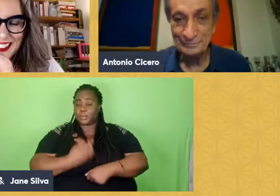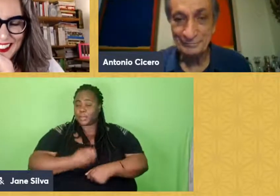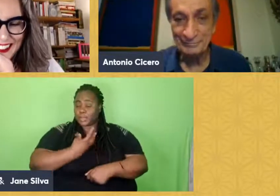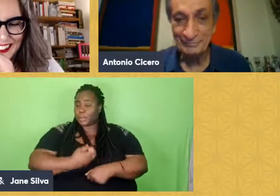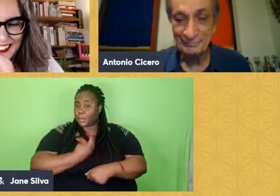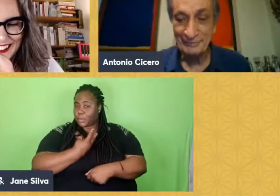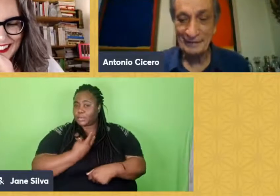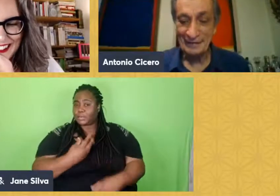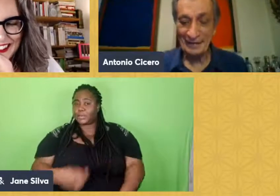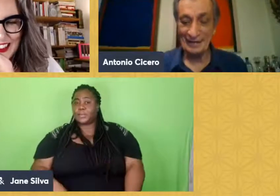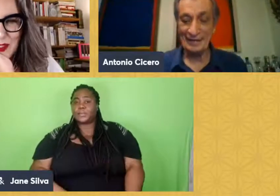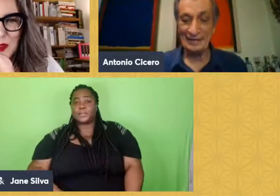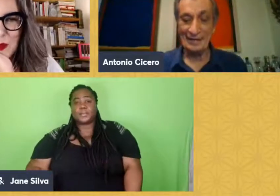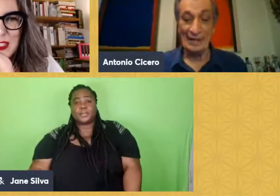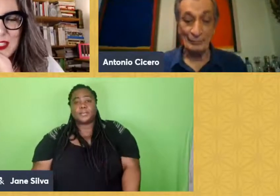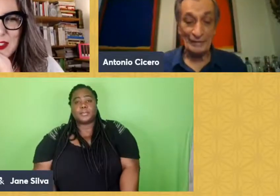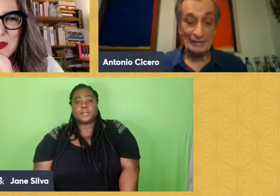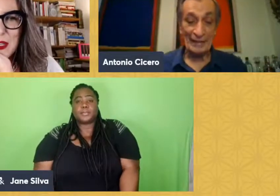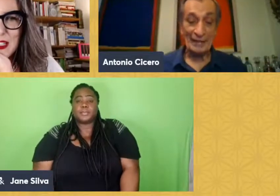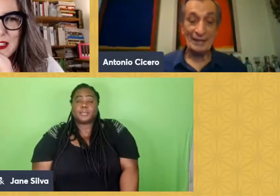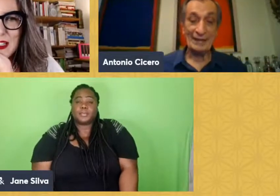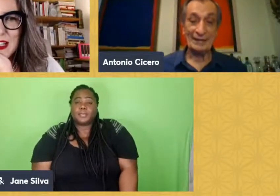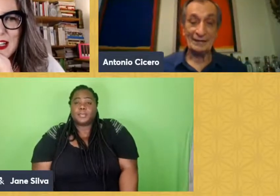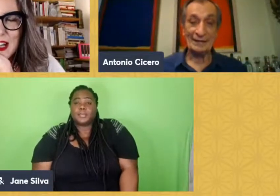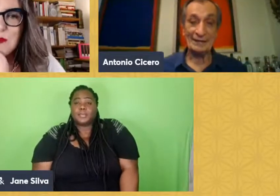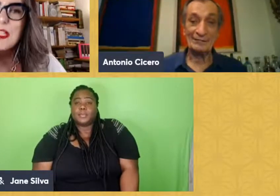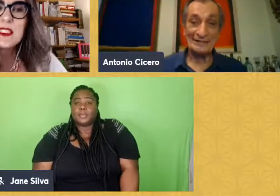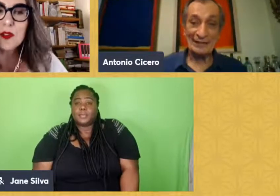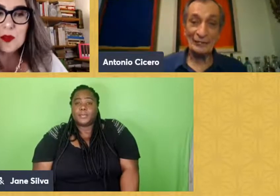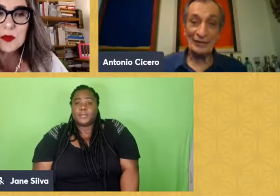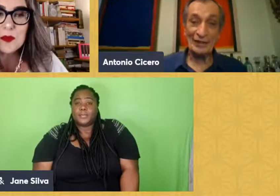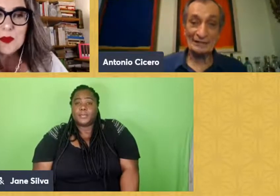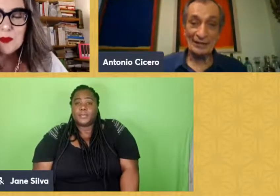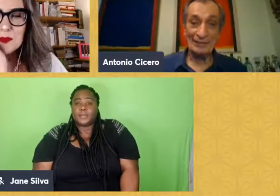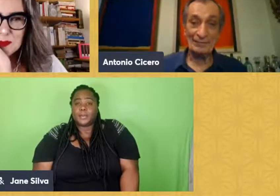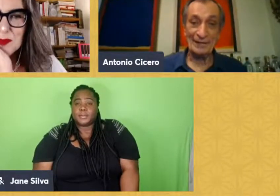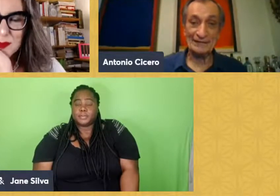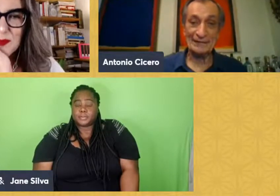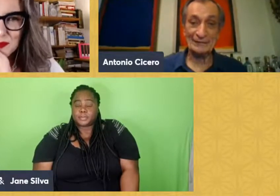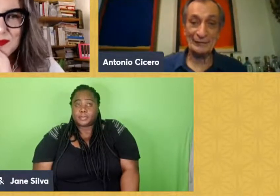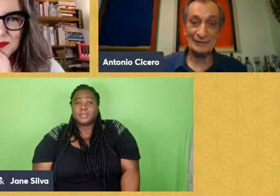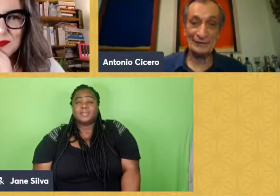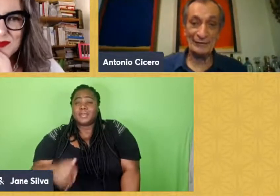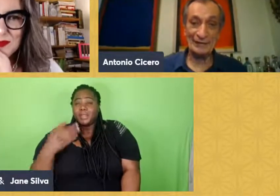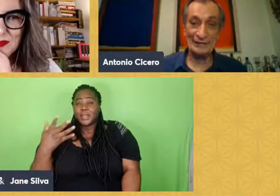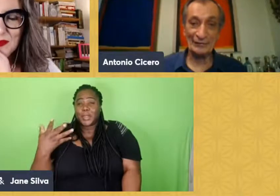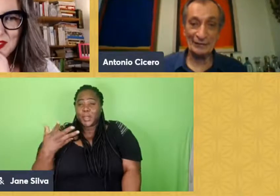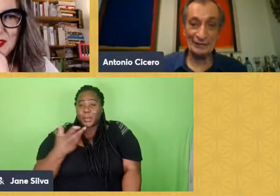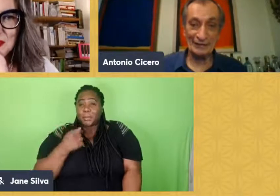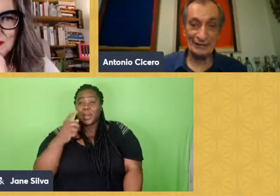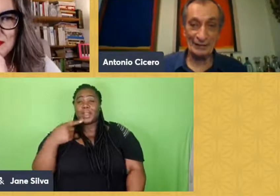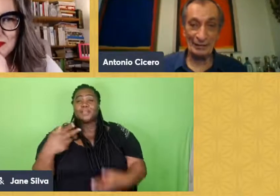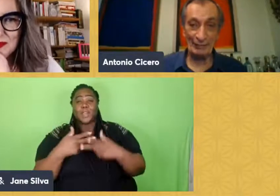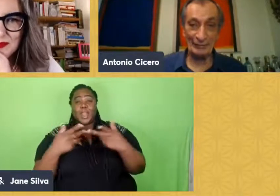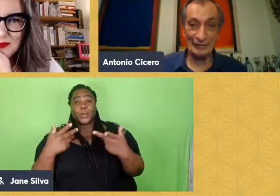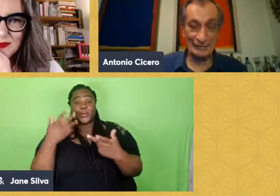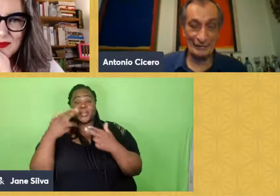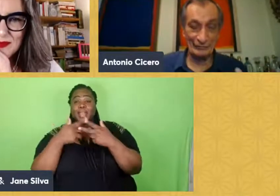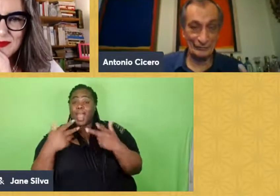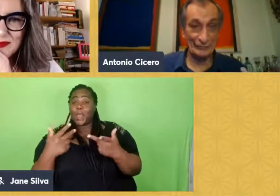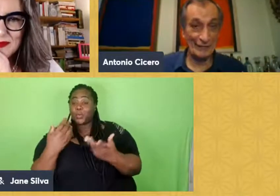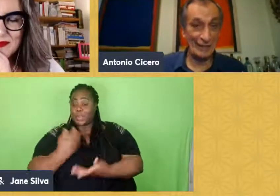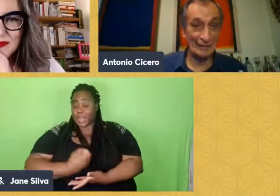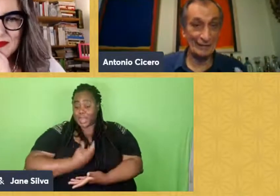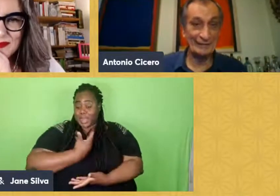né? Eu é, fico pensando que pois é, a mas é imersão no. curiosa, né? Essa situação, essa coisa de que a